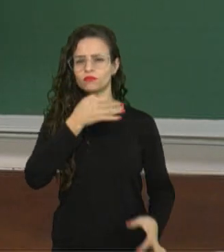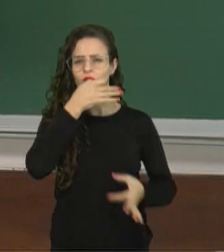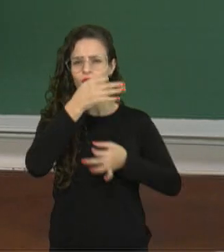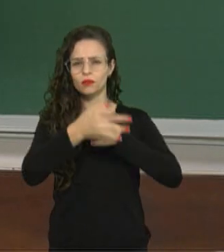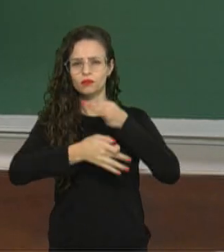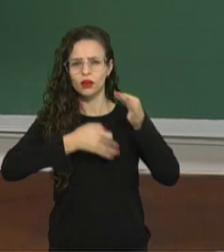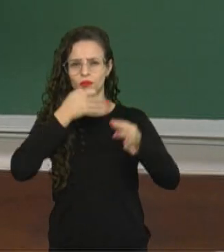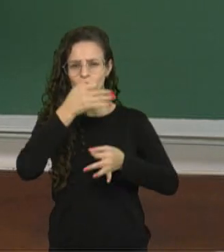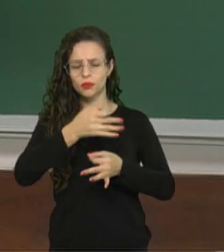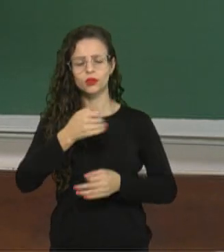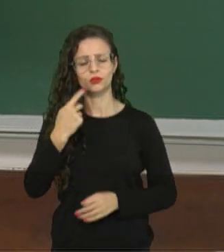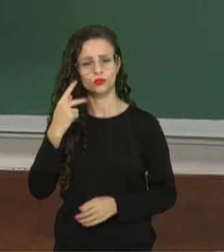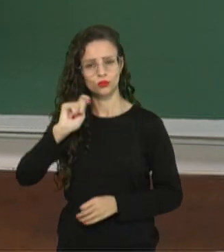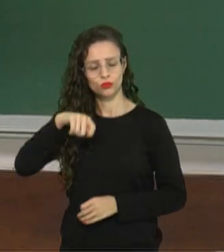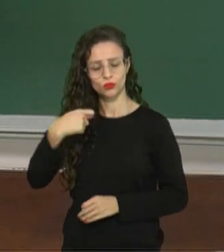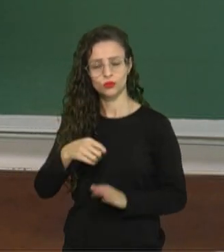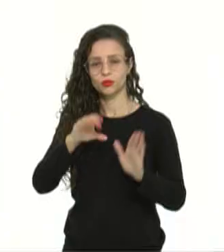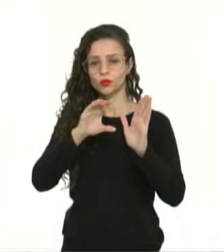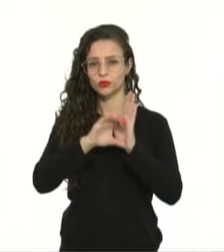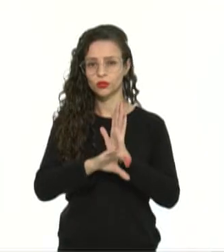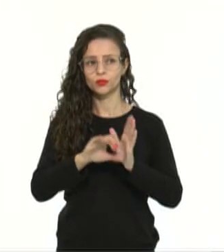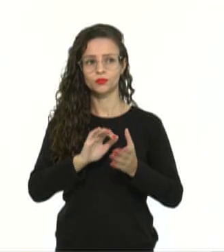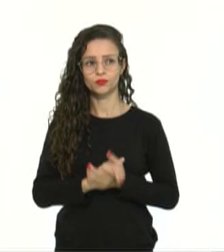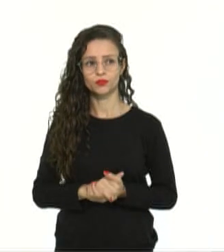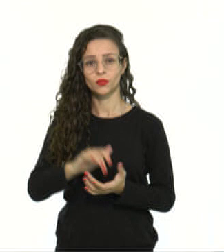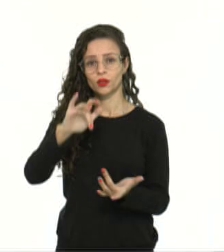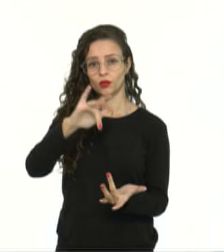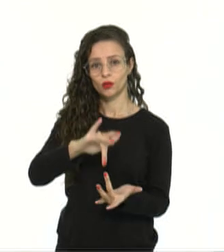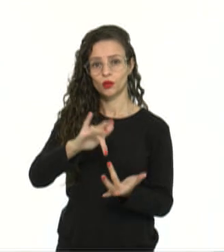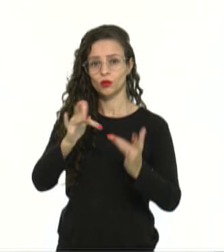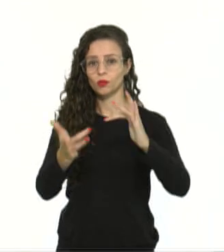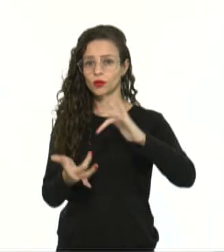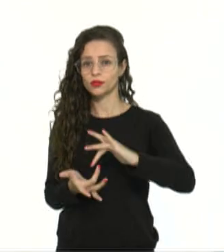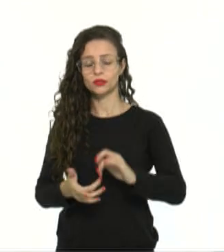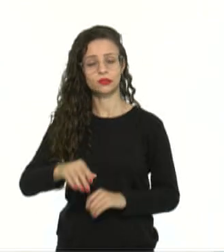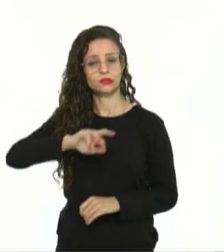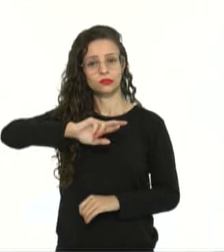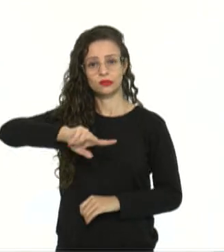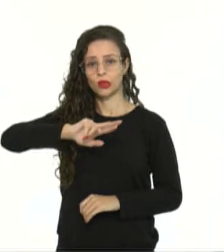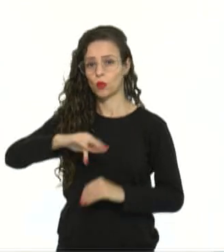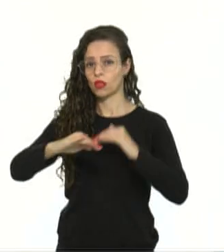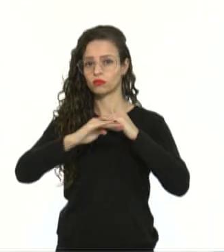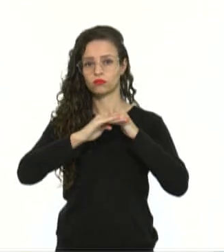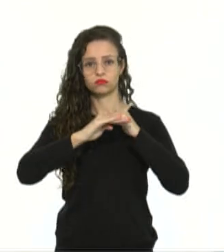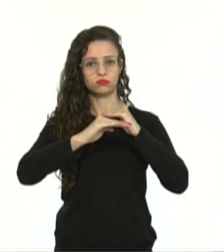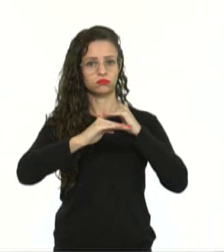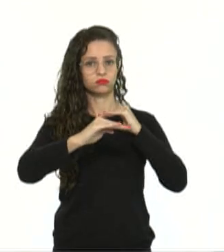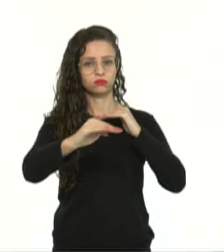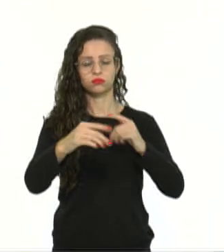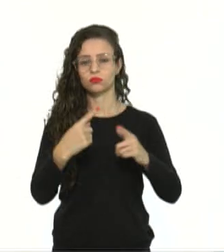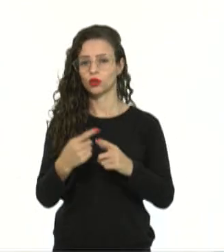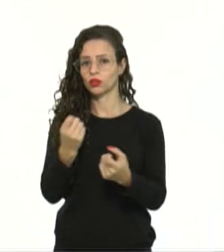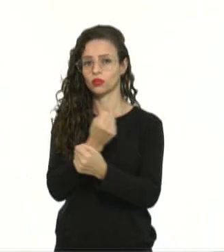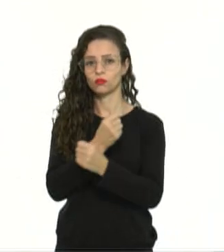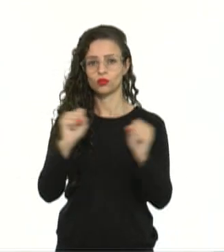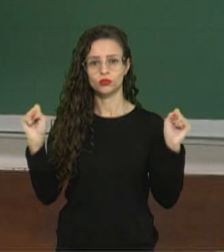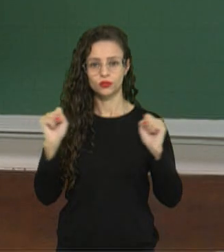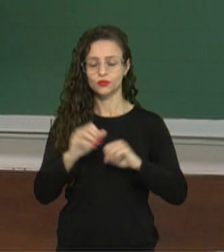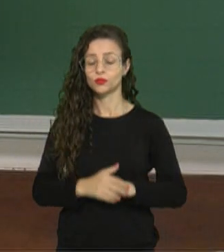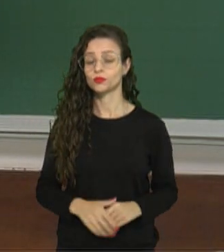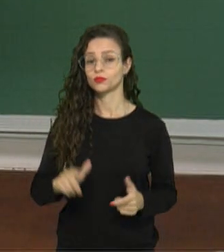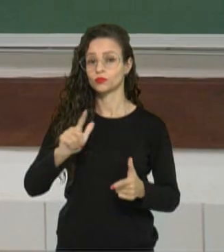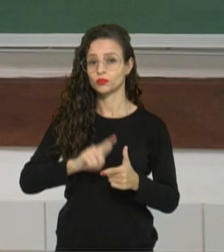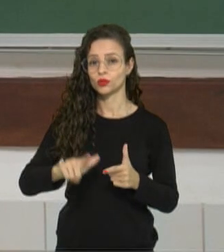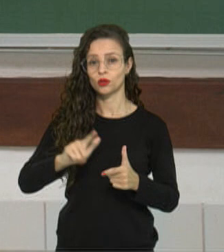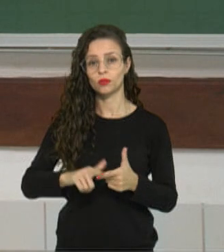aparecem ao conceito trazido pelo McLuhan. A globalização não se realiza de maneira plena, pois é impossível. Então, o problema